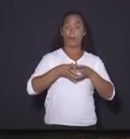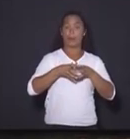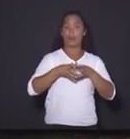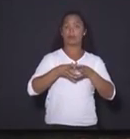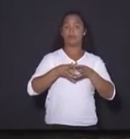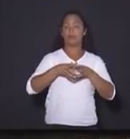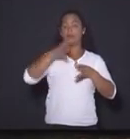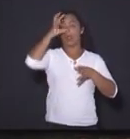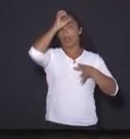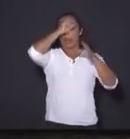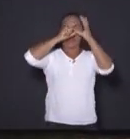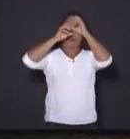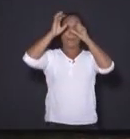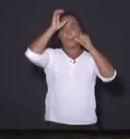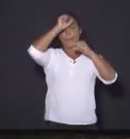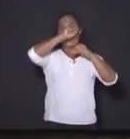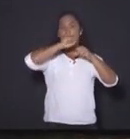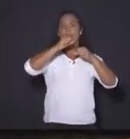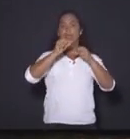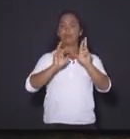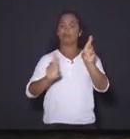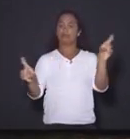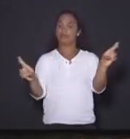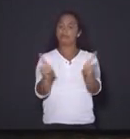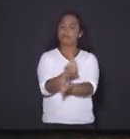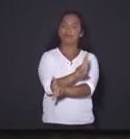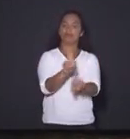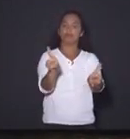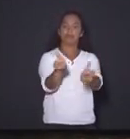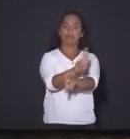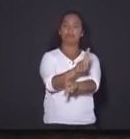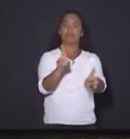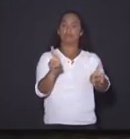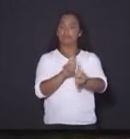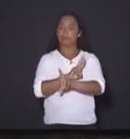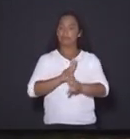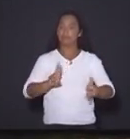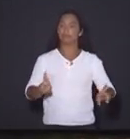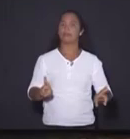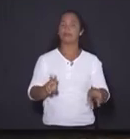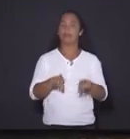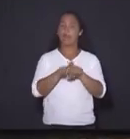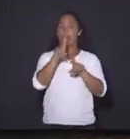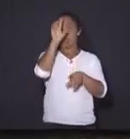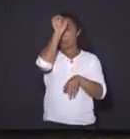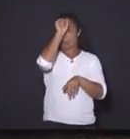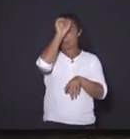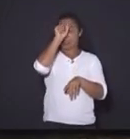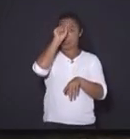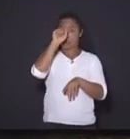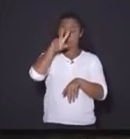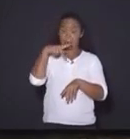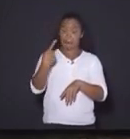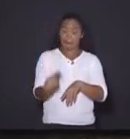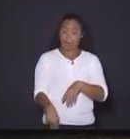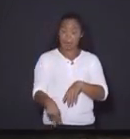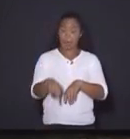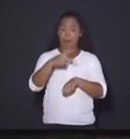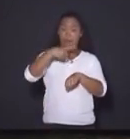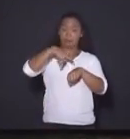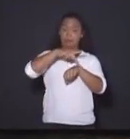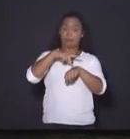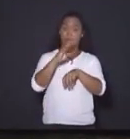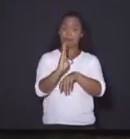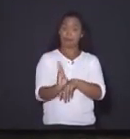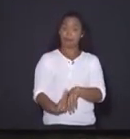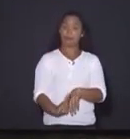aprendemos sobre as relações raciais no brasil aprendemos mais sobre nós mesmo país brasil aprendemos